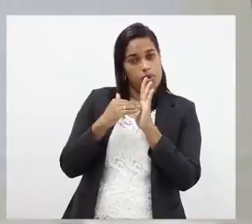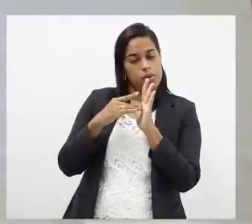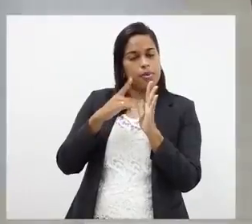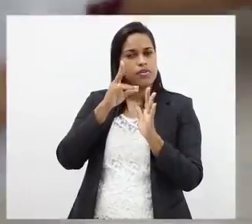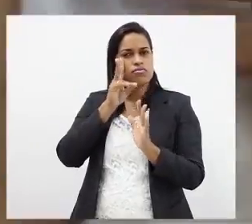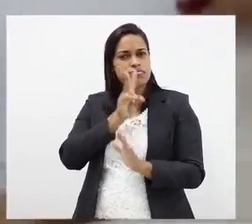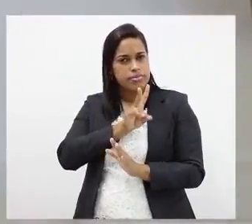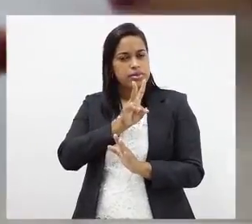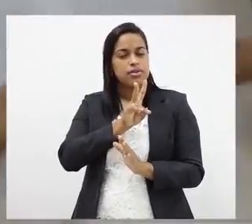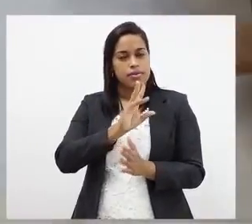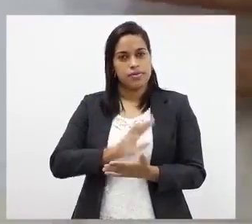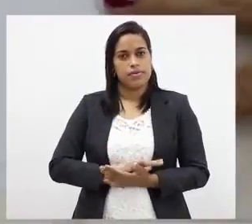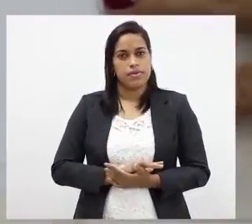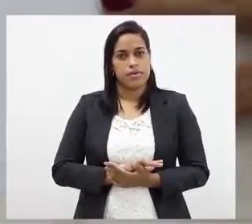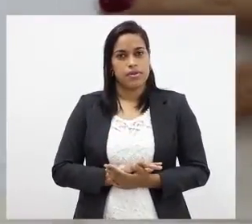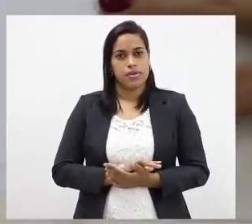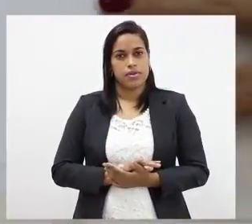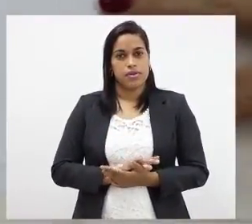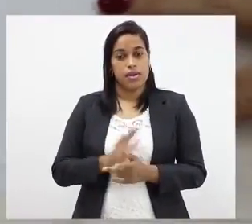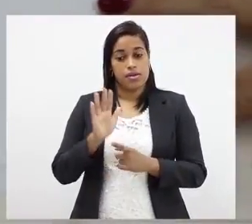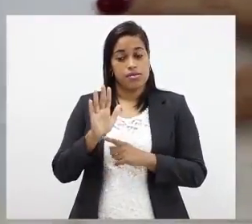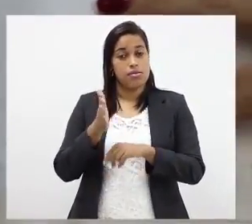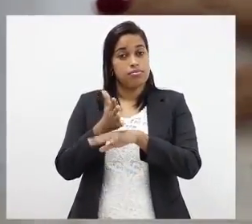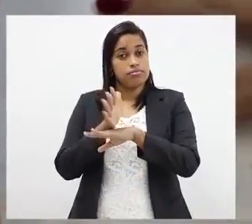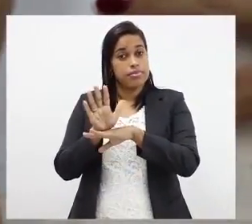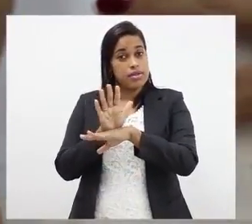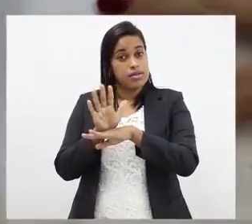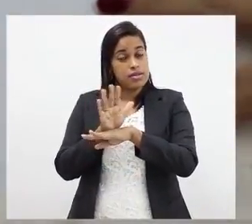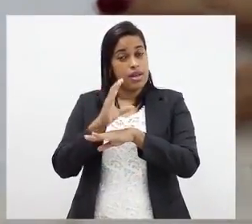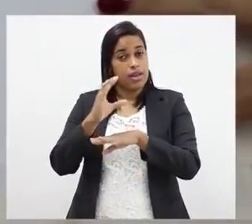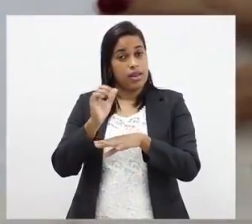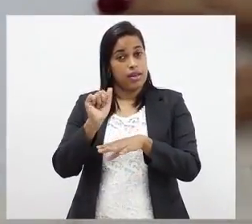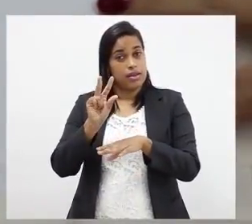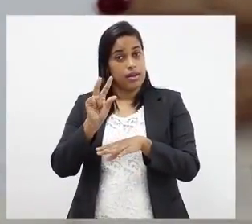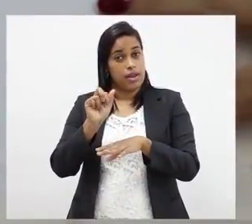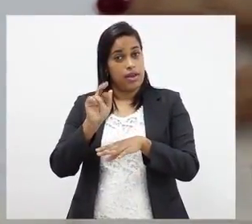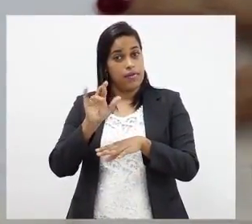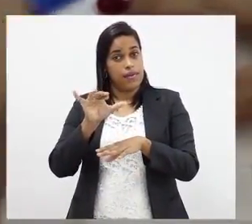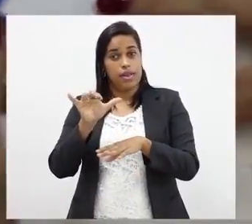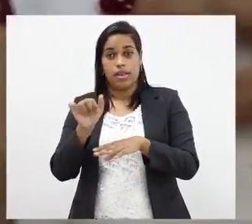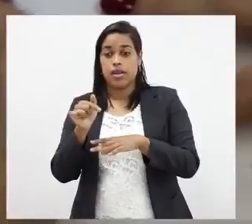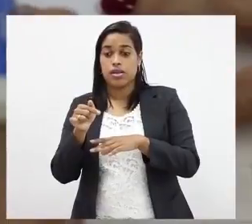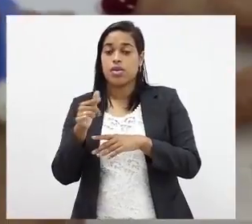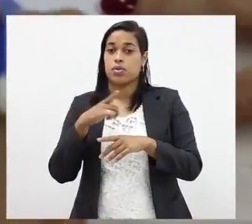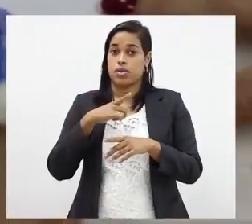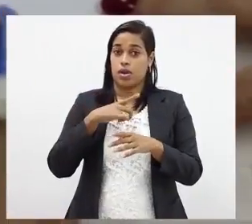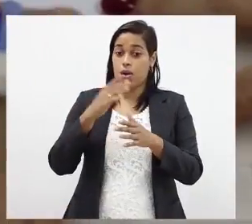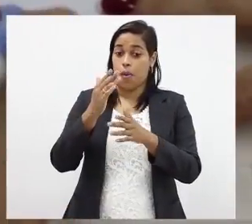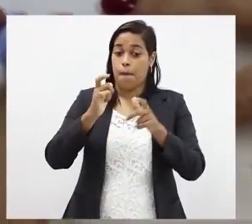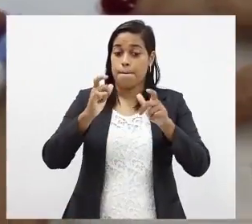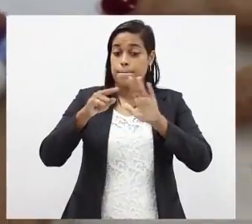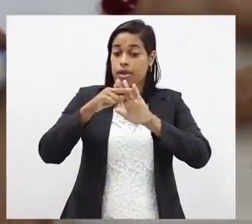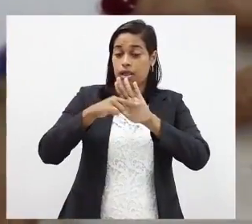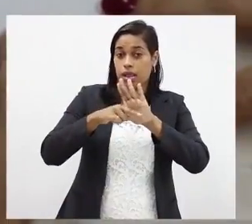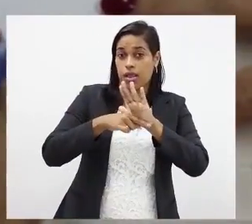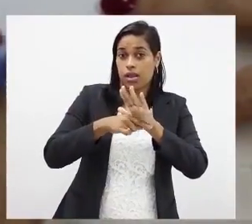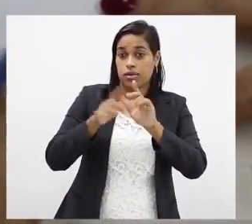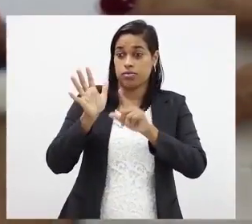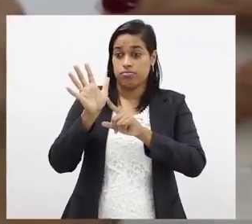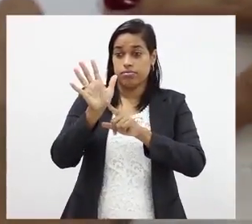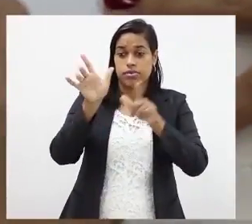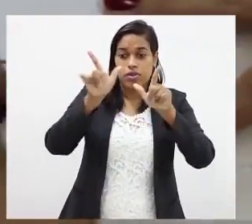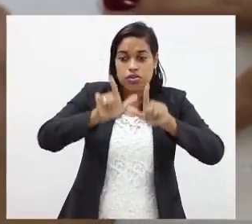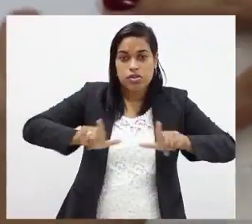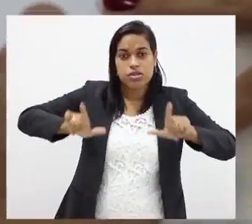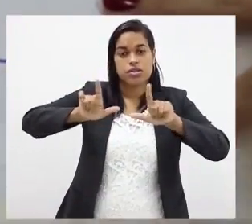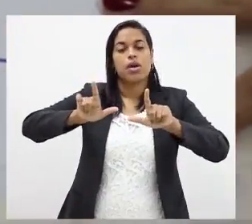viu. Então a cena da cavaleira se comporta dessa forma. Eu tenho meu plano de projeção, eu tenho o meu observador, os olhos do meu